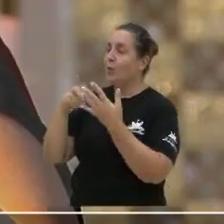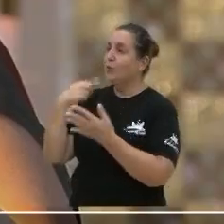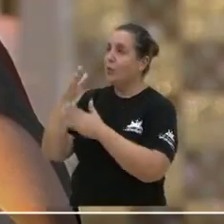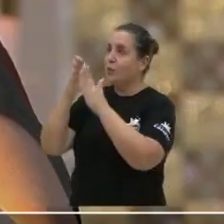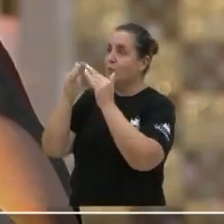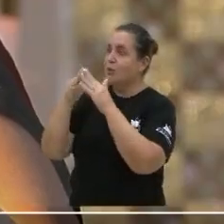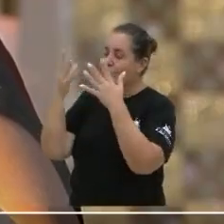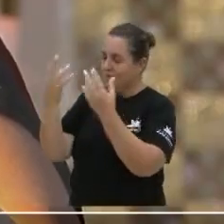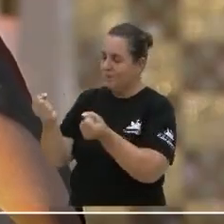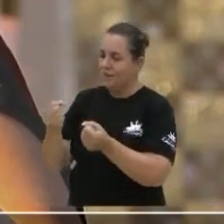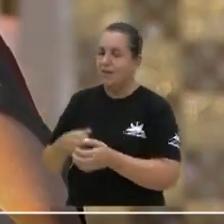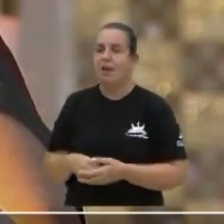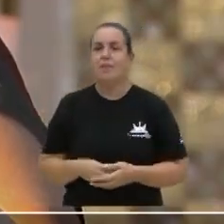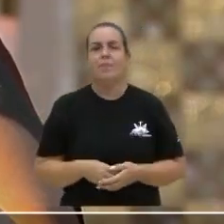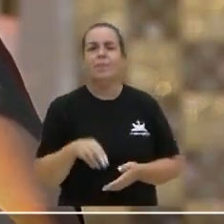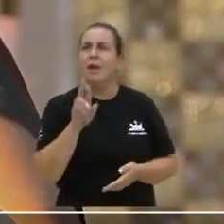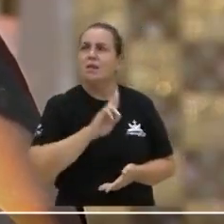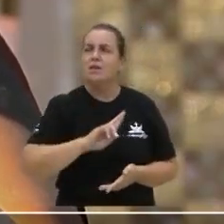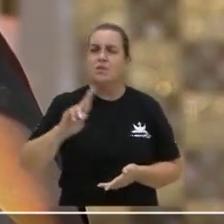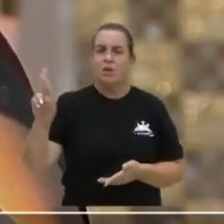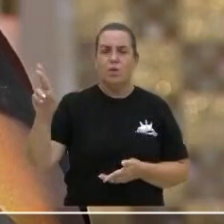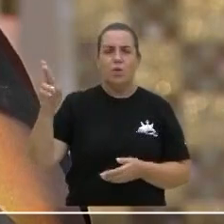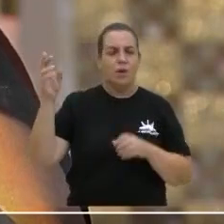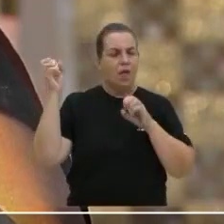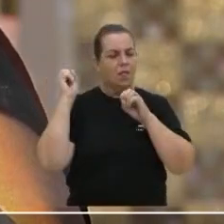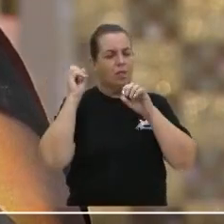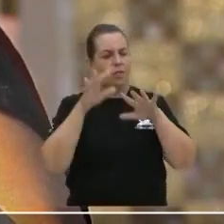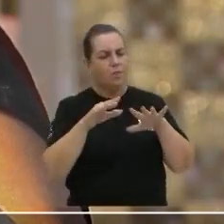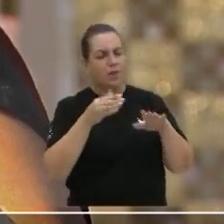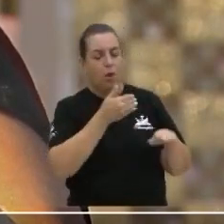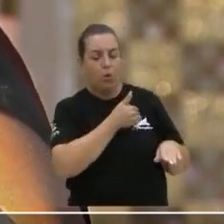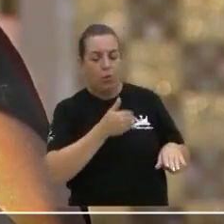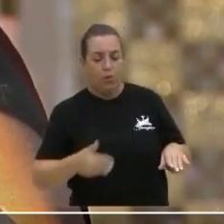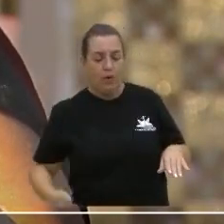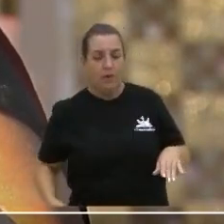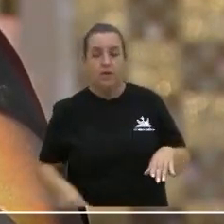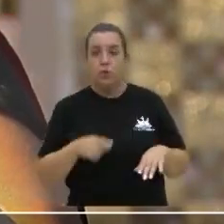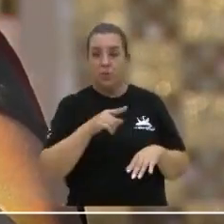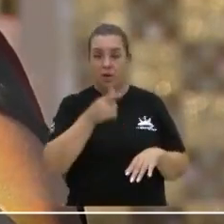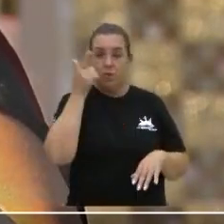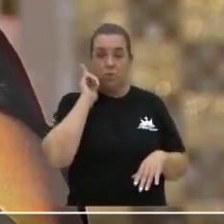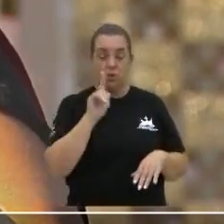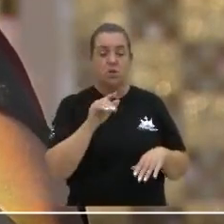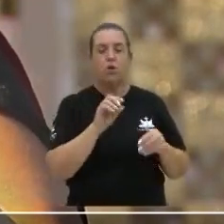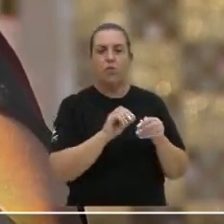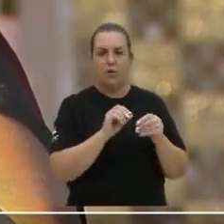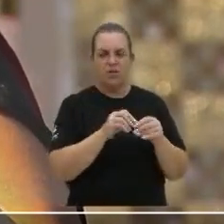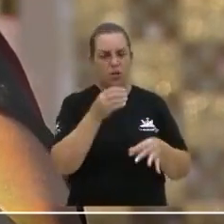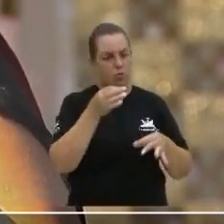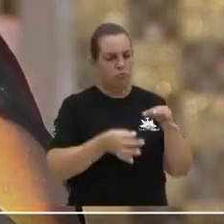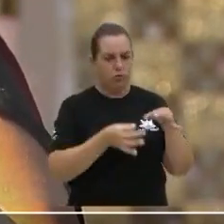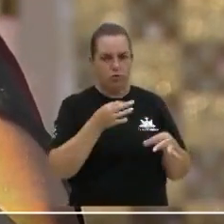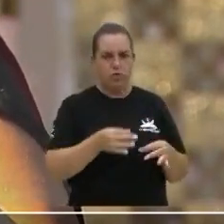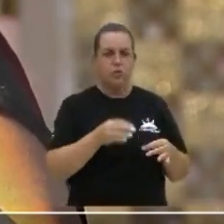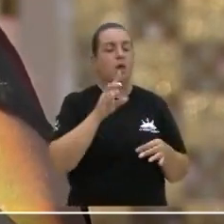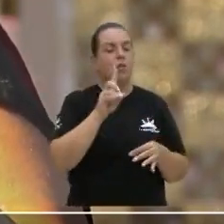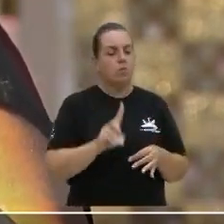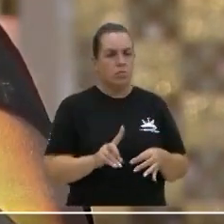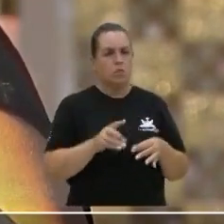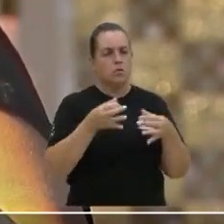Senhor. Senhor, iluminai os governantes para que governem com justiça e